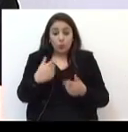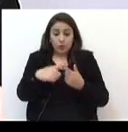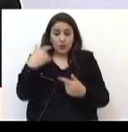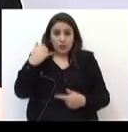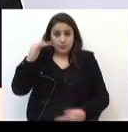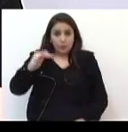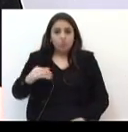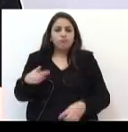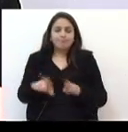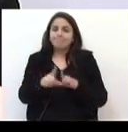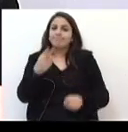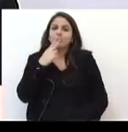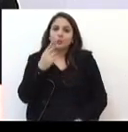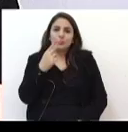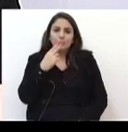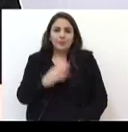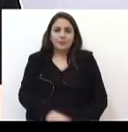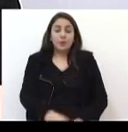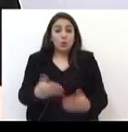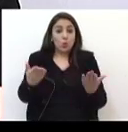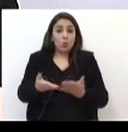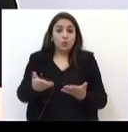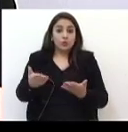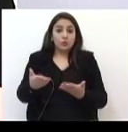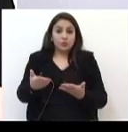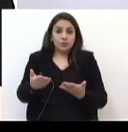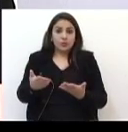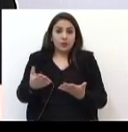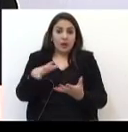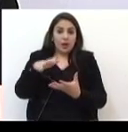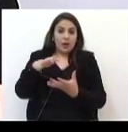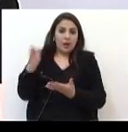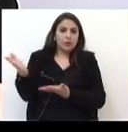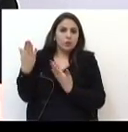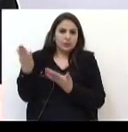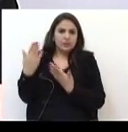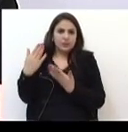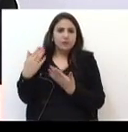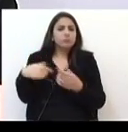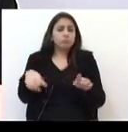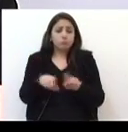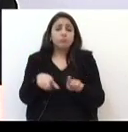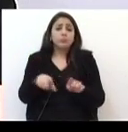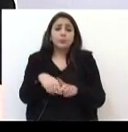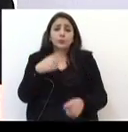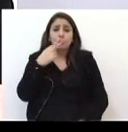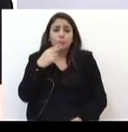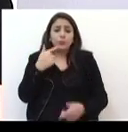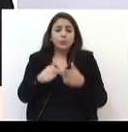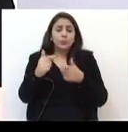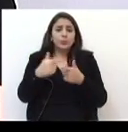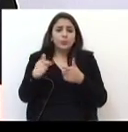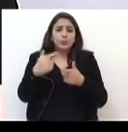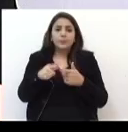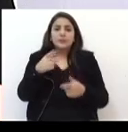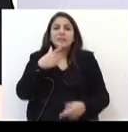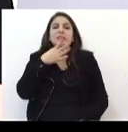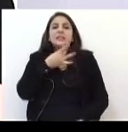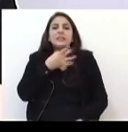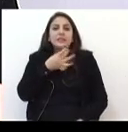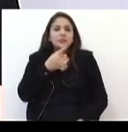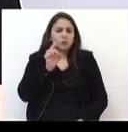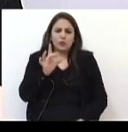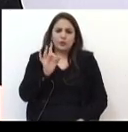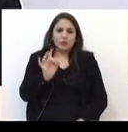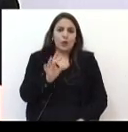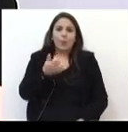fumam. Hoje o adolescente, o menor de idade, também fuma. E é ali que começa o problema do vício. Nem sempre é na